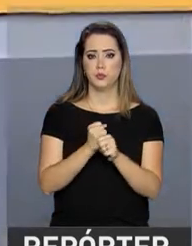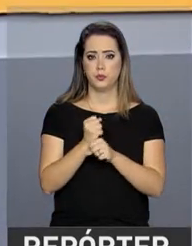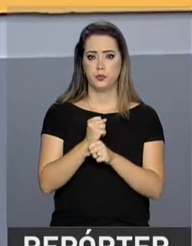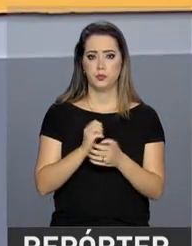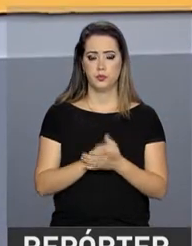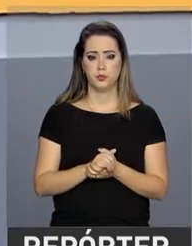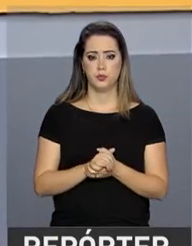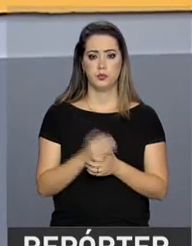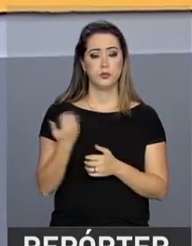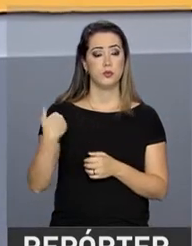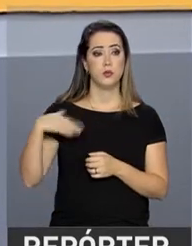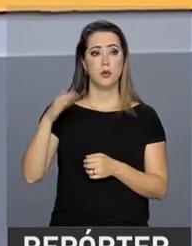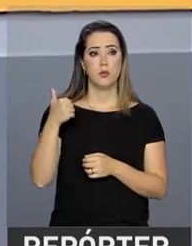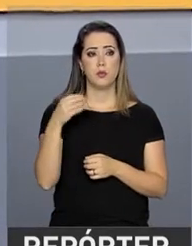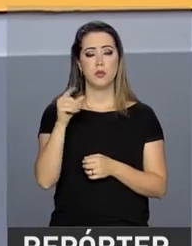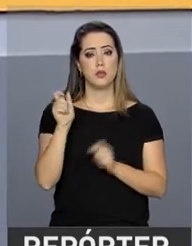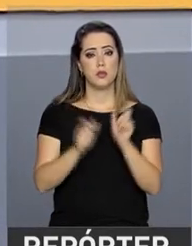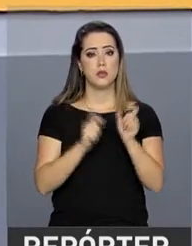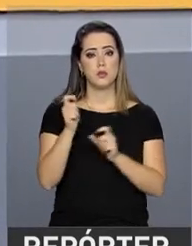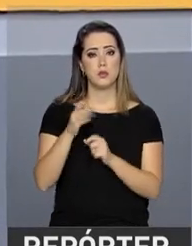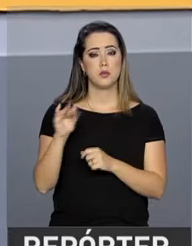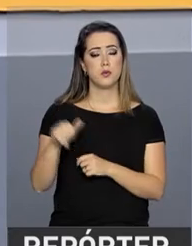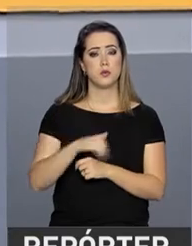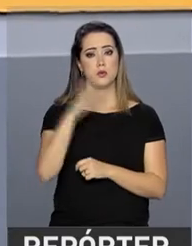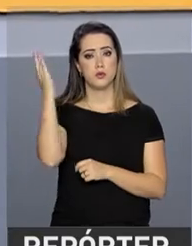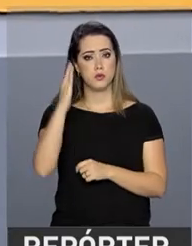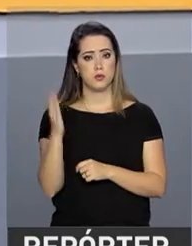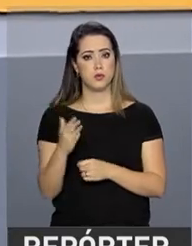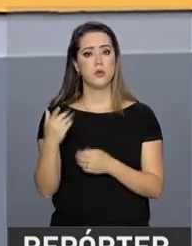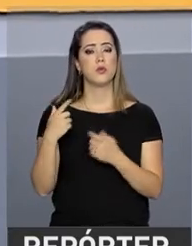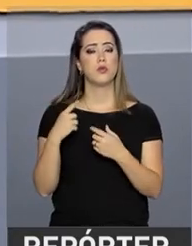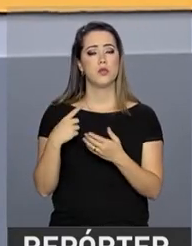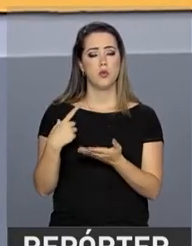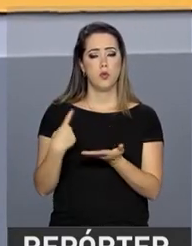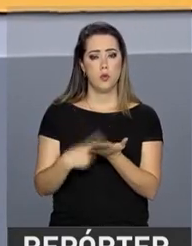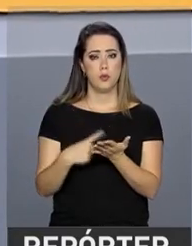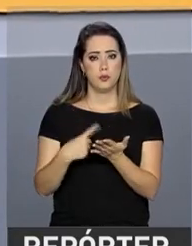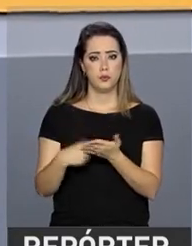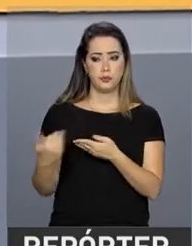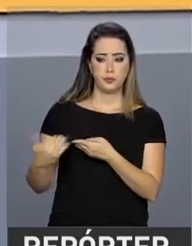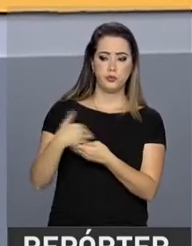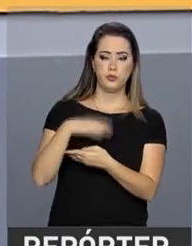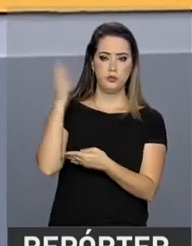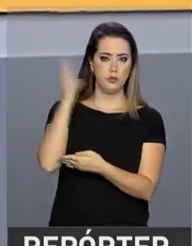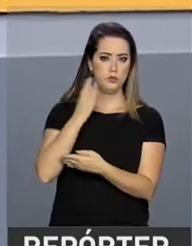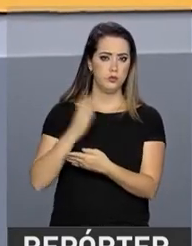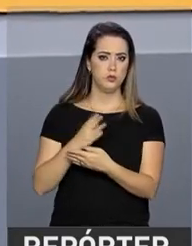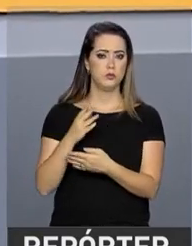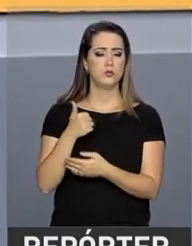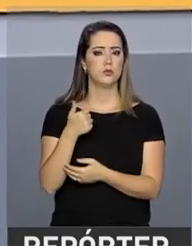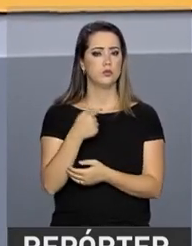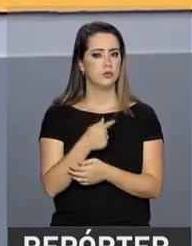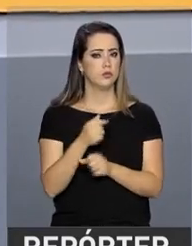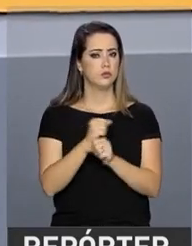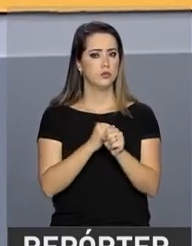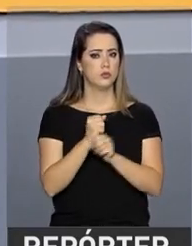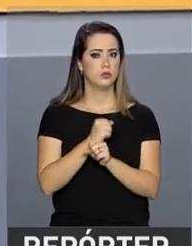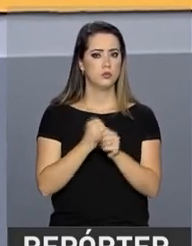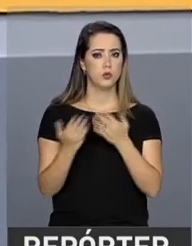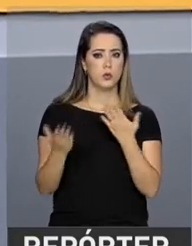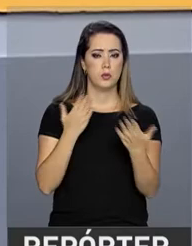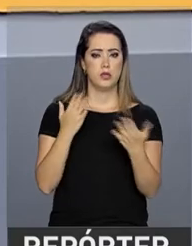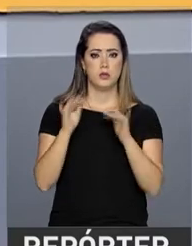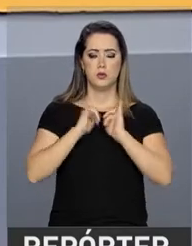mais de 10 mil estrangeiros tiveram o pedido de refúgio aceito pelo governo brasileiro nos últimos 7 anos o